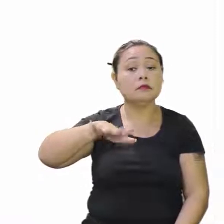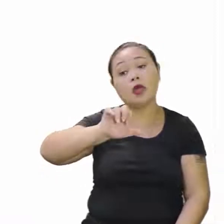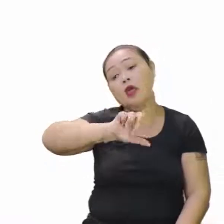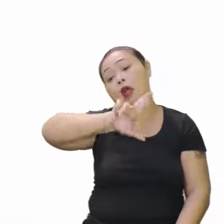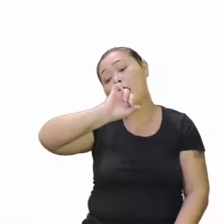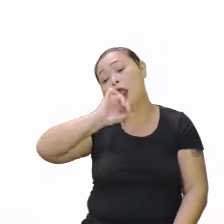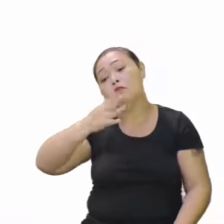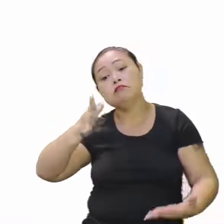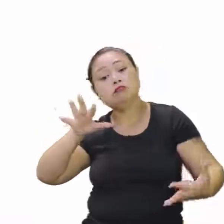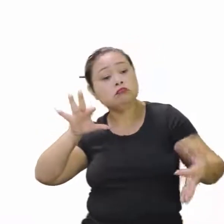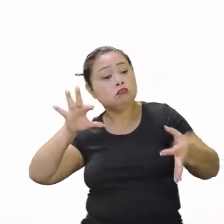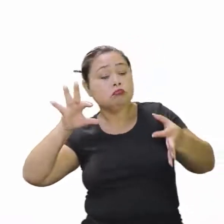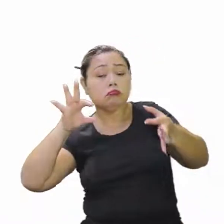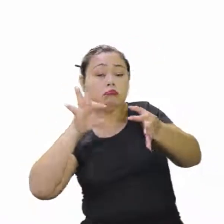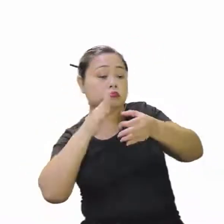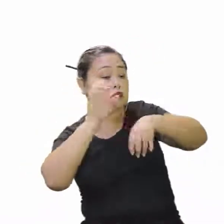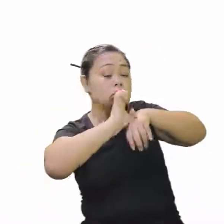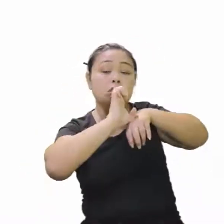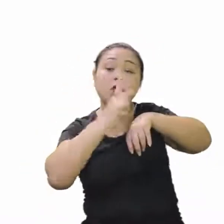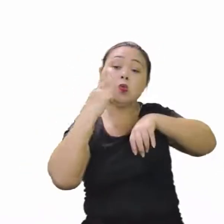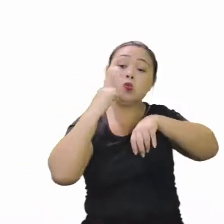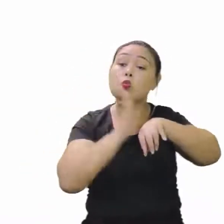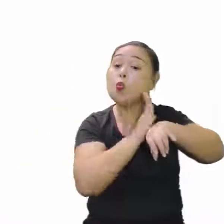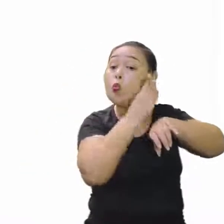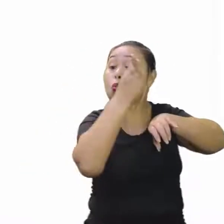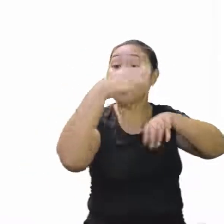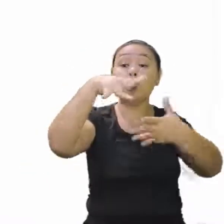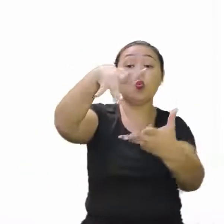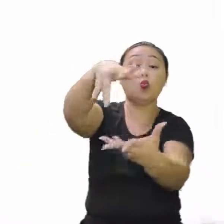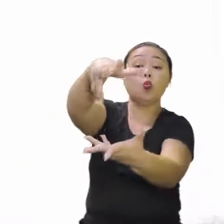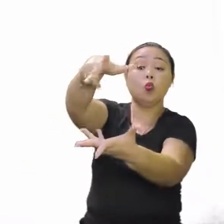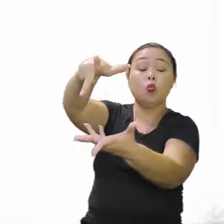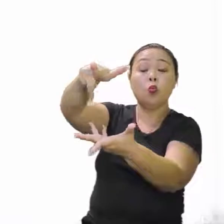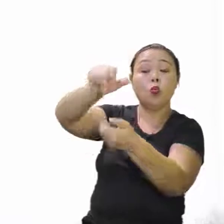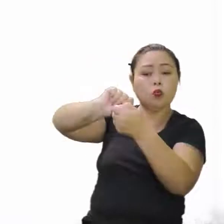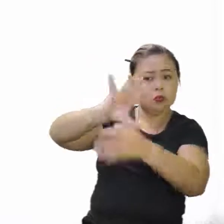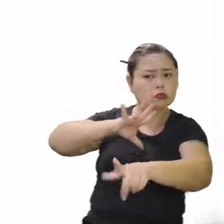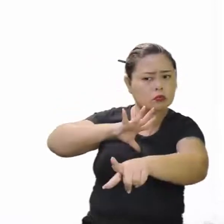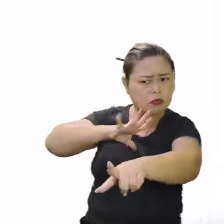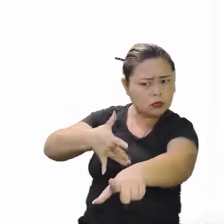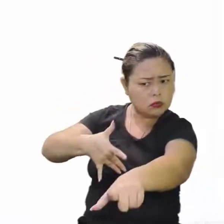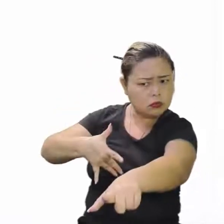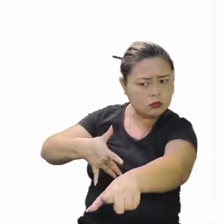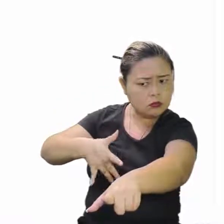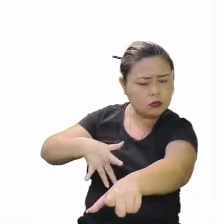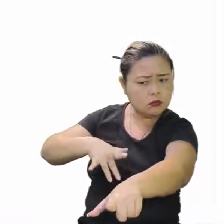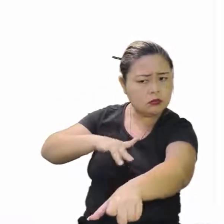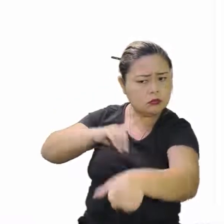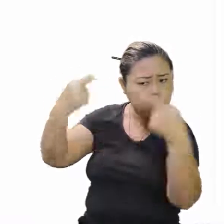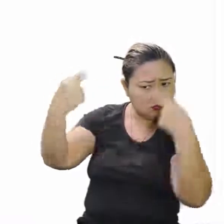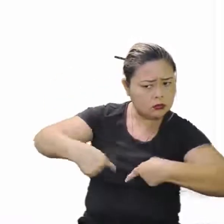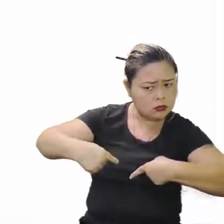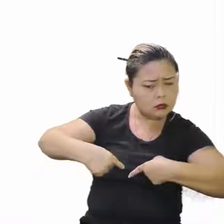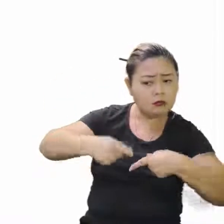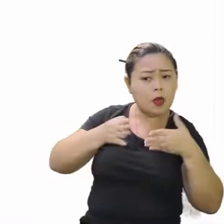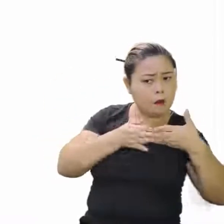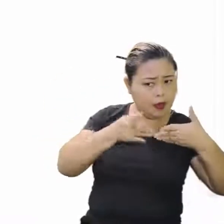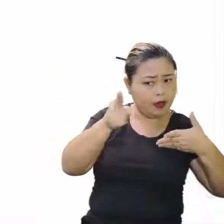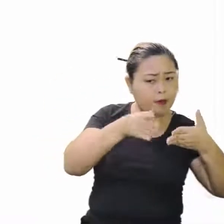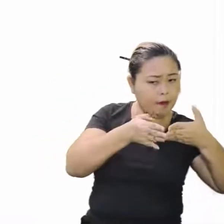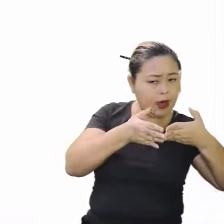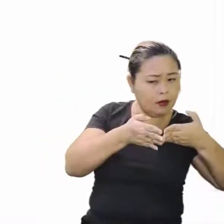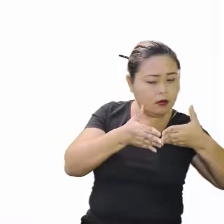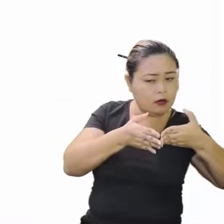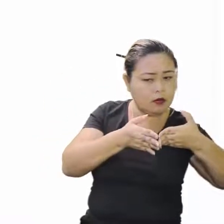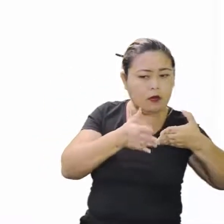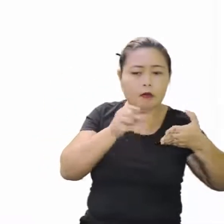claro, a integração do nosso estado com o resto do mundo. Você é corajoso? O desafio é você pegar um barco,